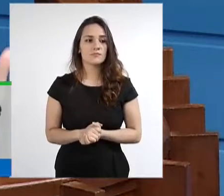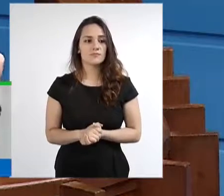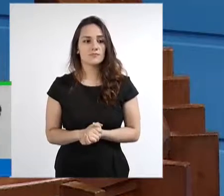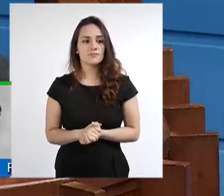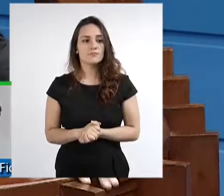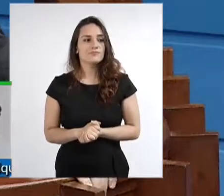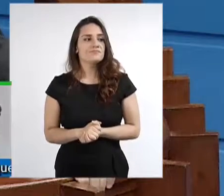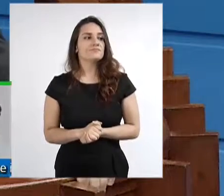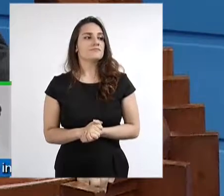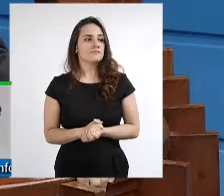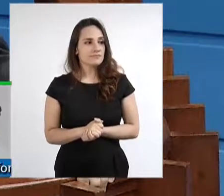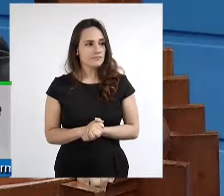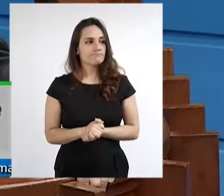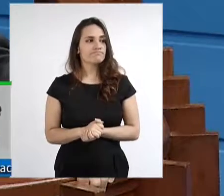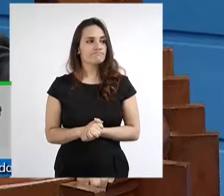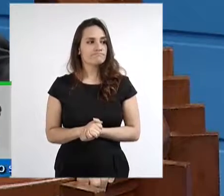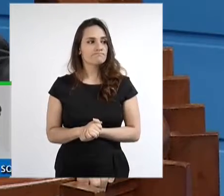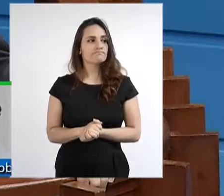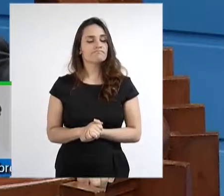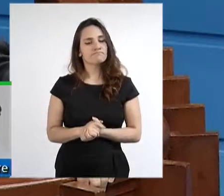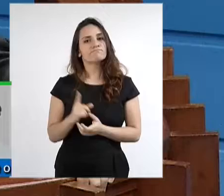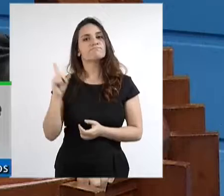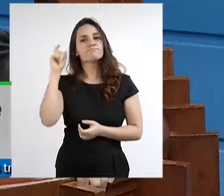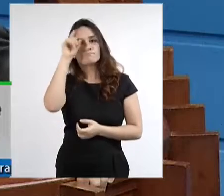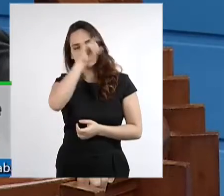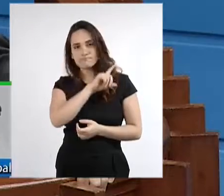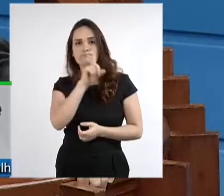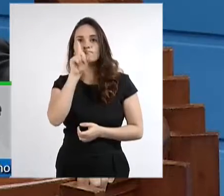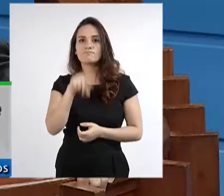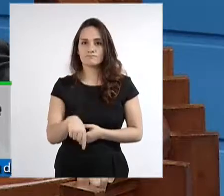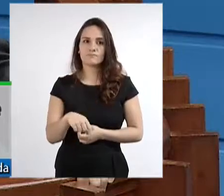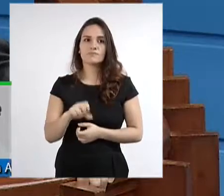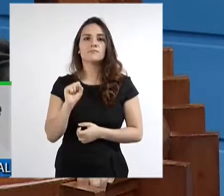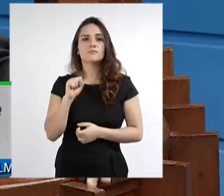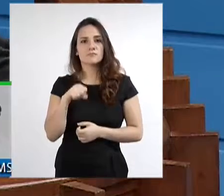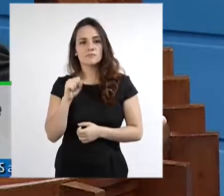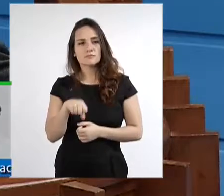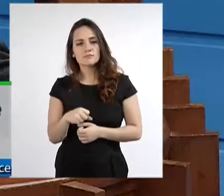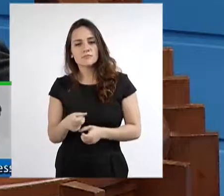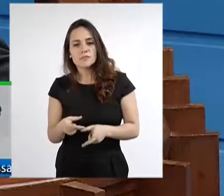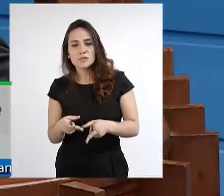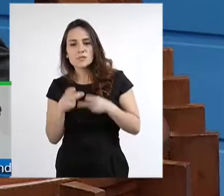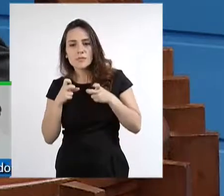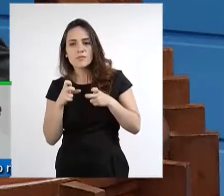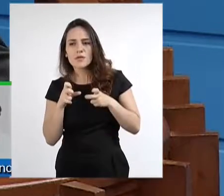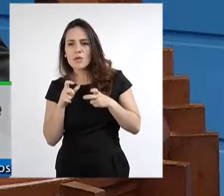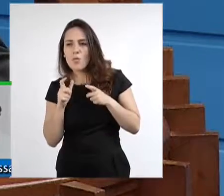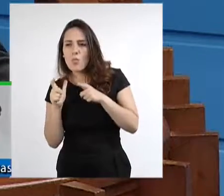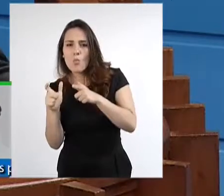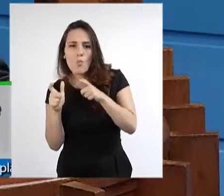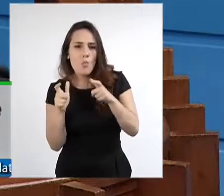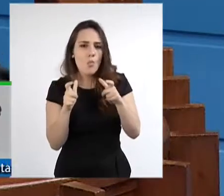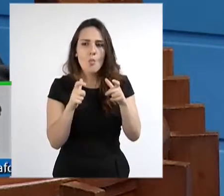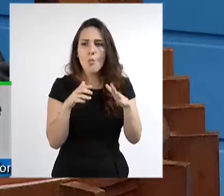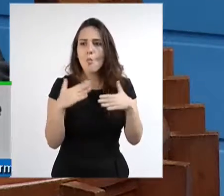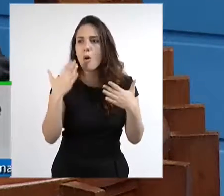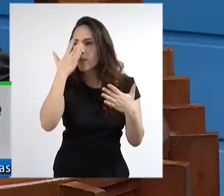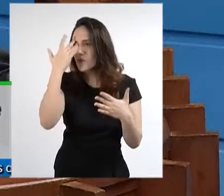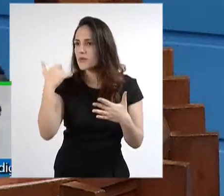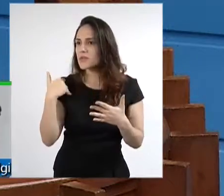Como é difícil fazer esse mapa, porque o idoso se